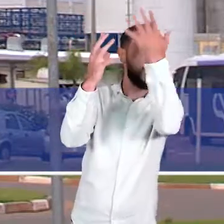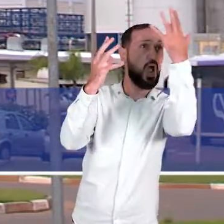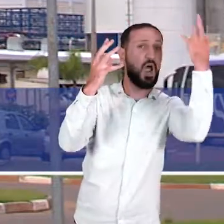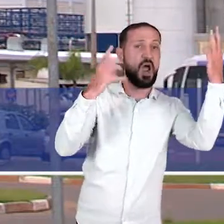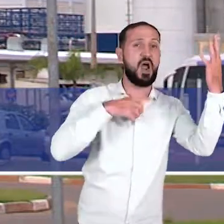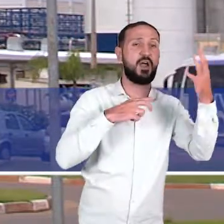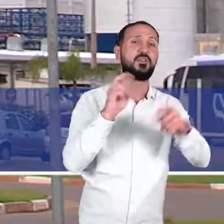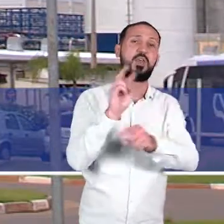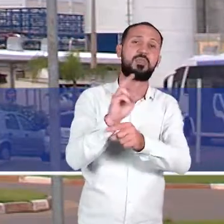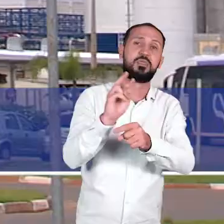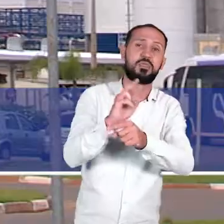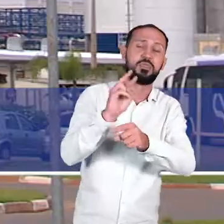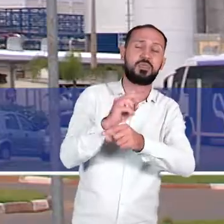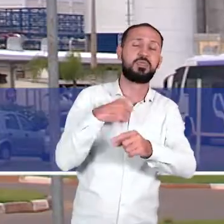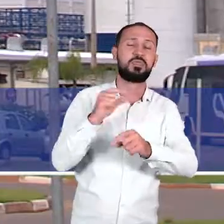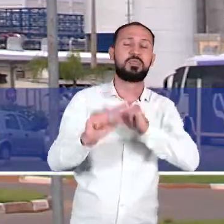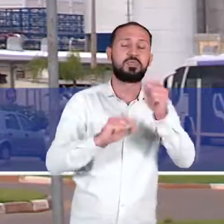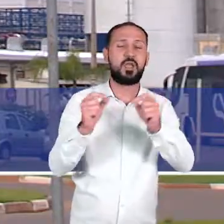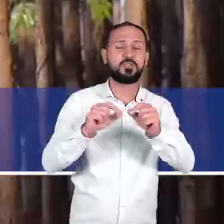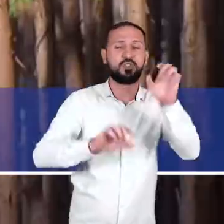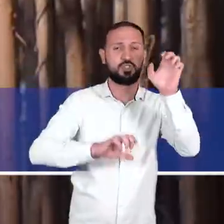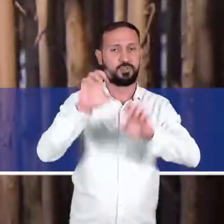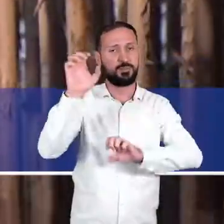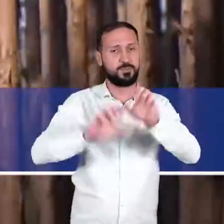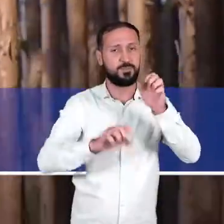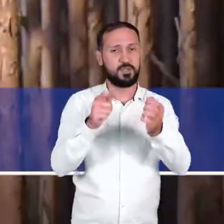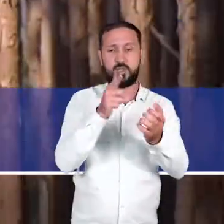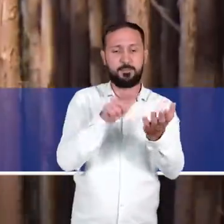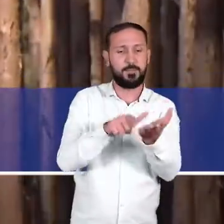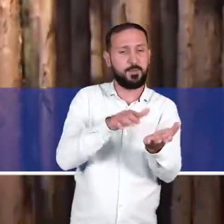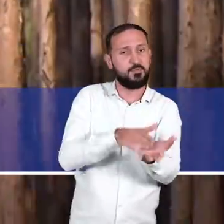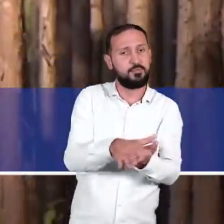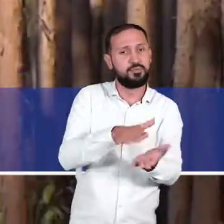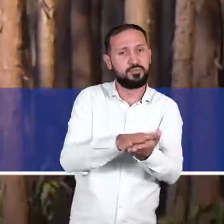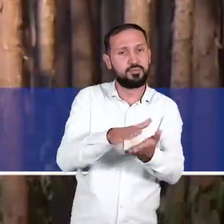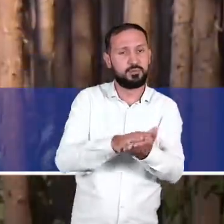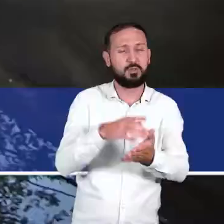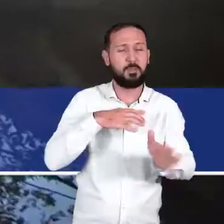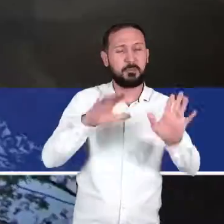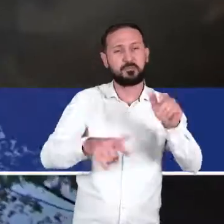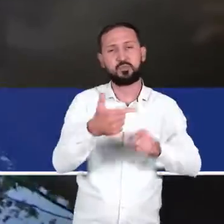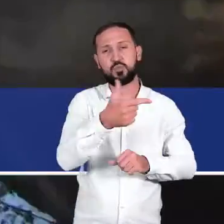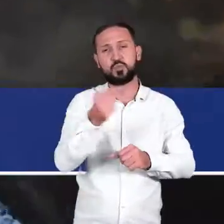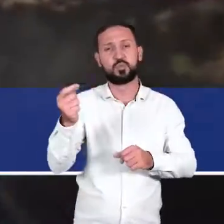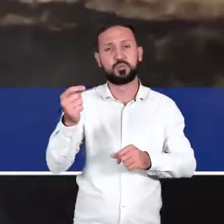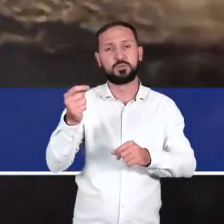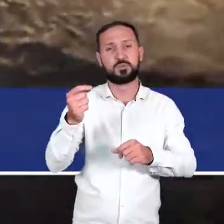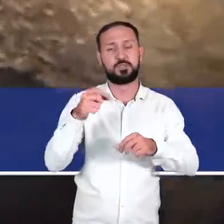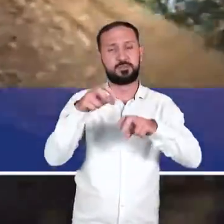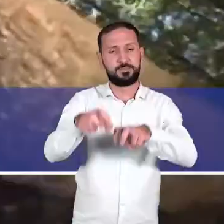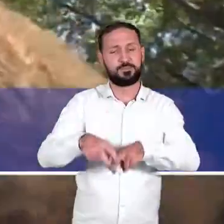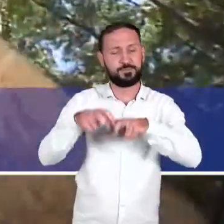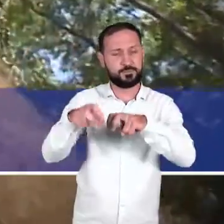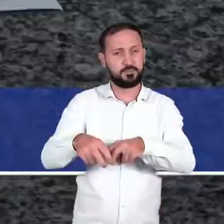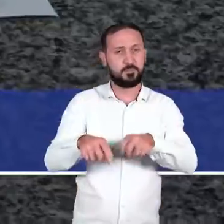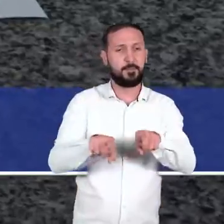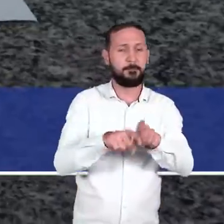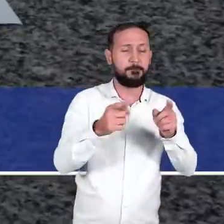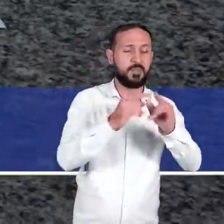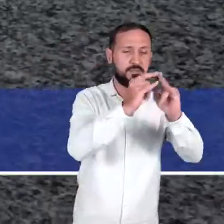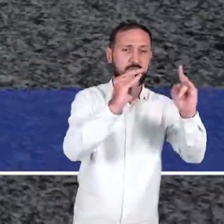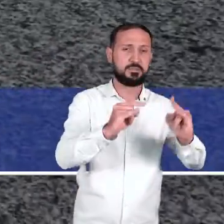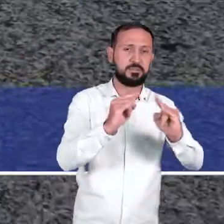gigantes da celulose como Fibra e Eldorado, além de possuir mais de 200 propriedades e 3 assentamentos rurais.